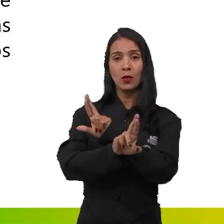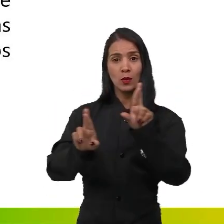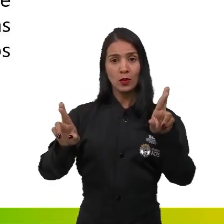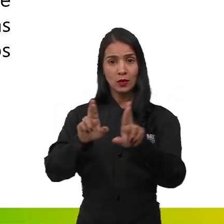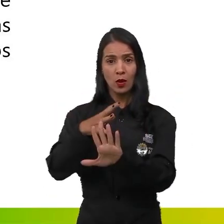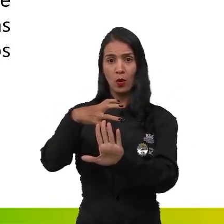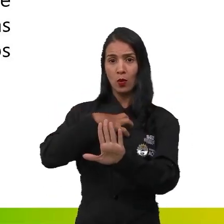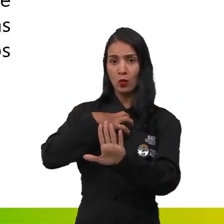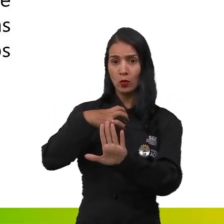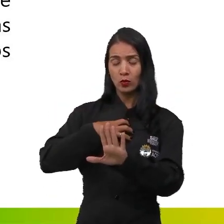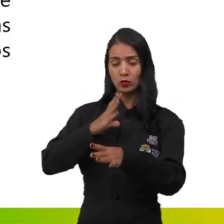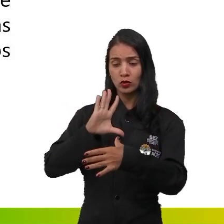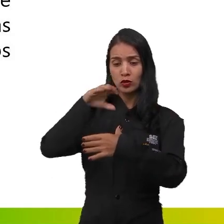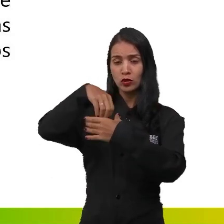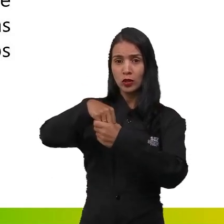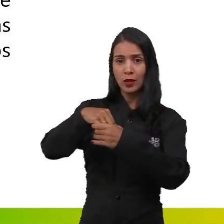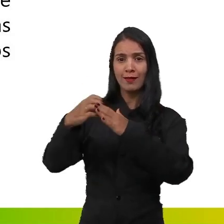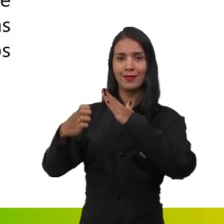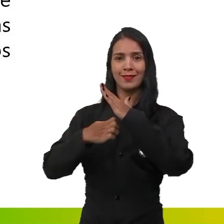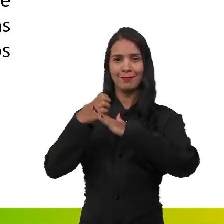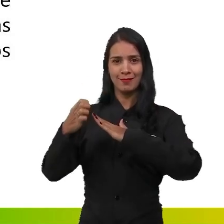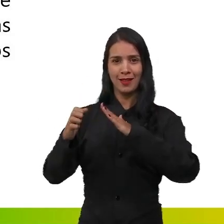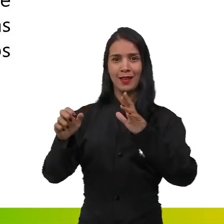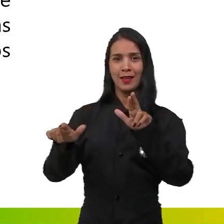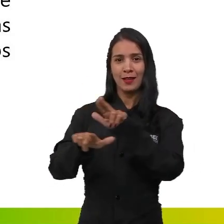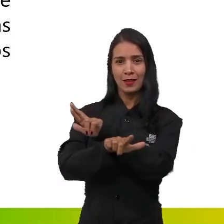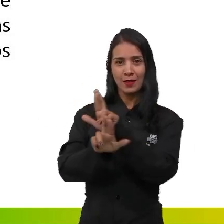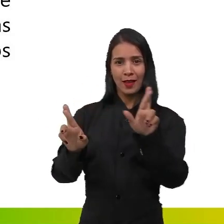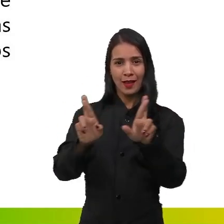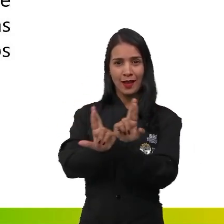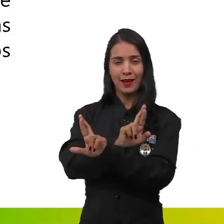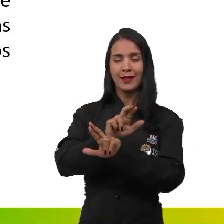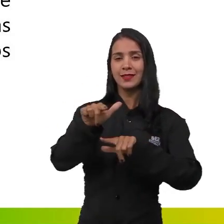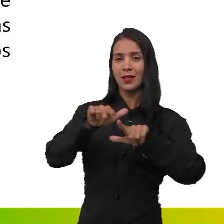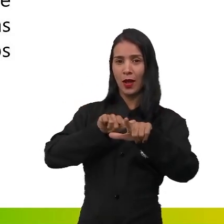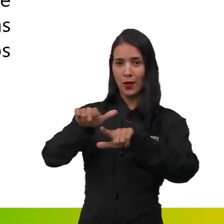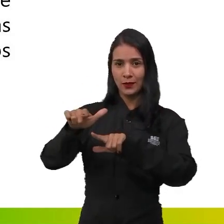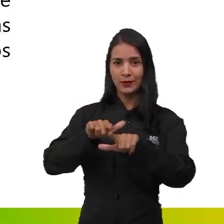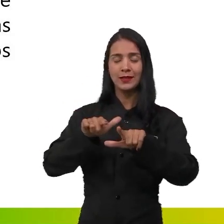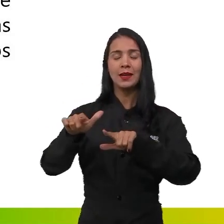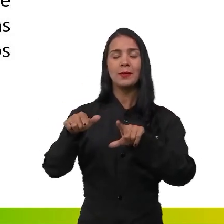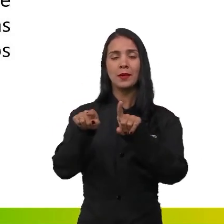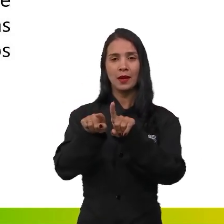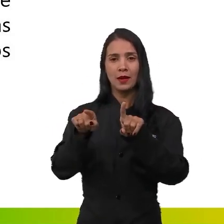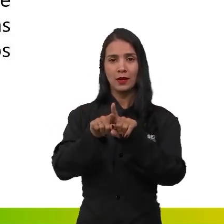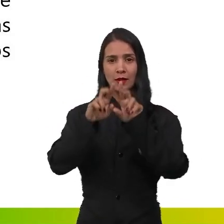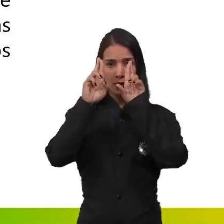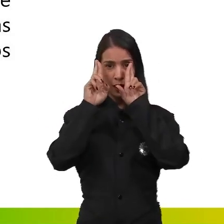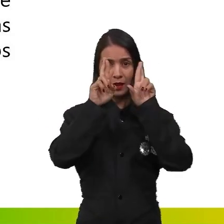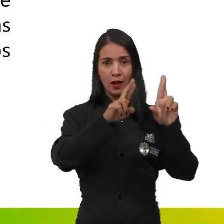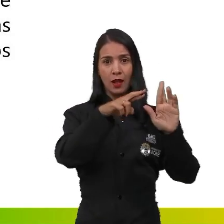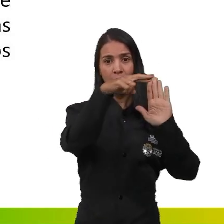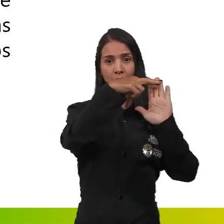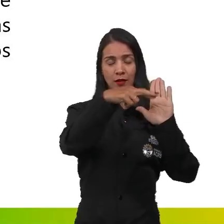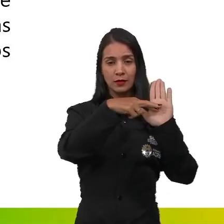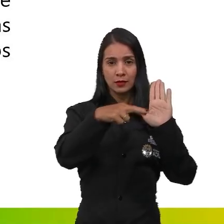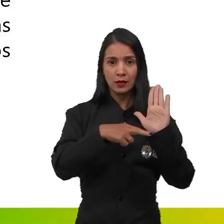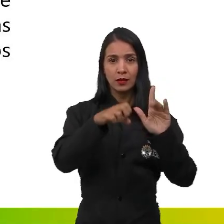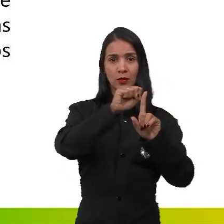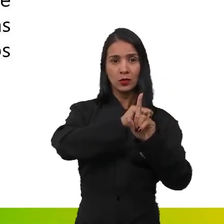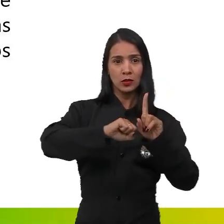modo de agir dentro da empresa em relação às normas, das regras sociais, da organização e